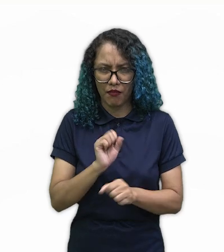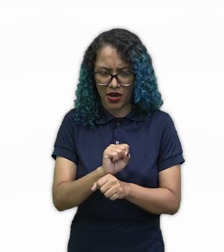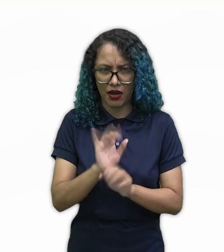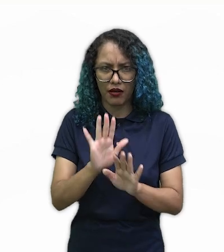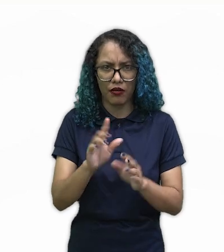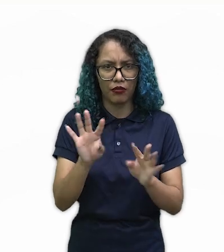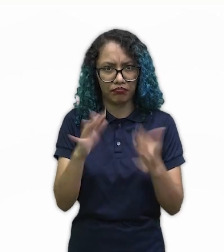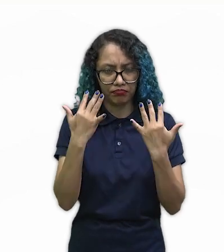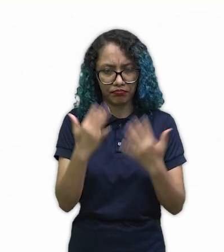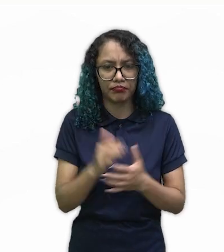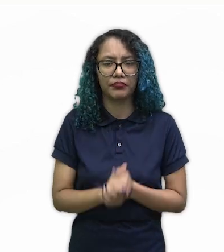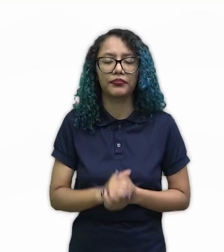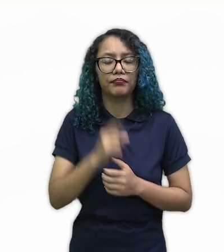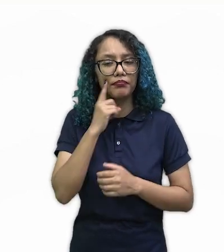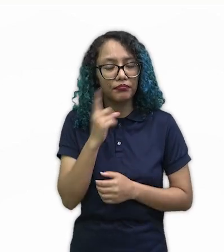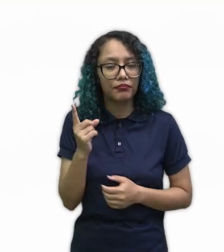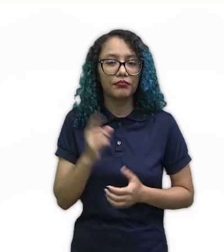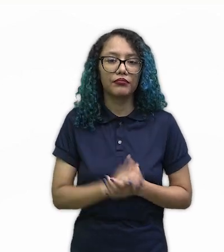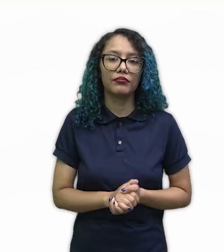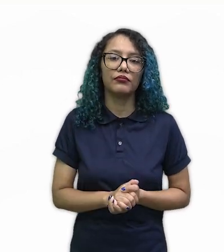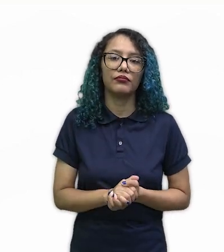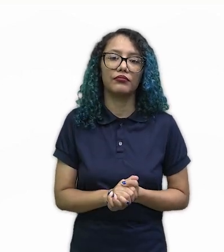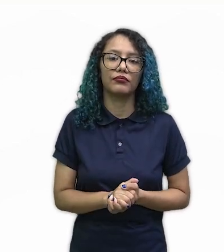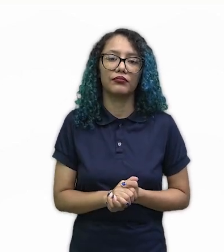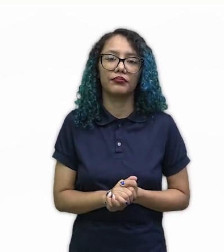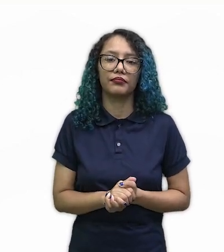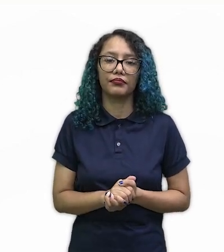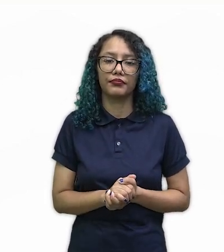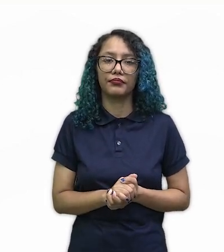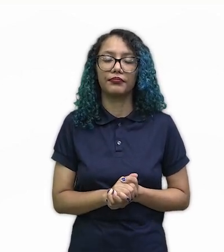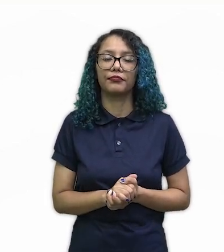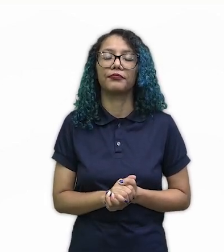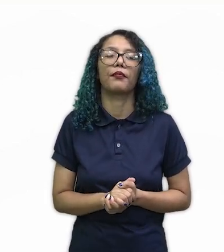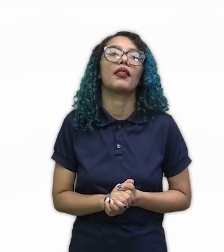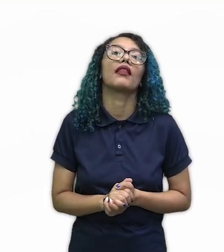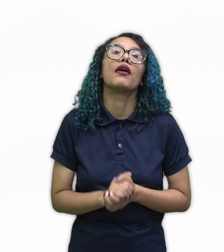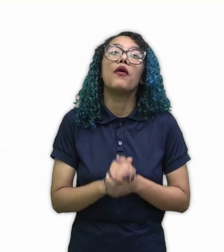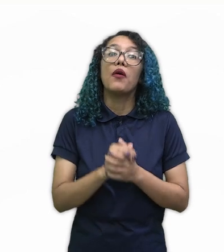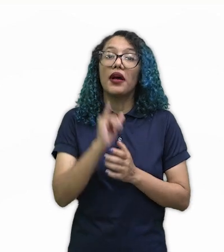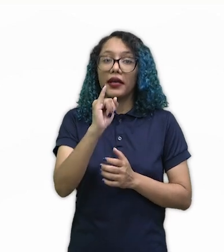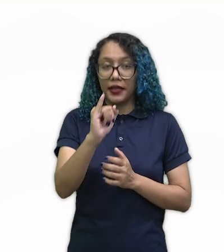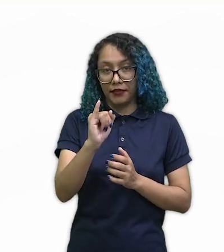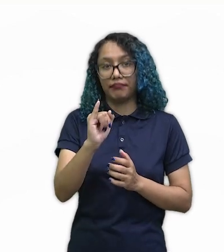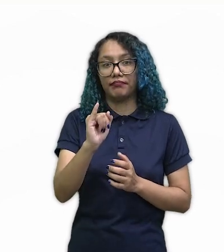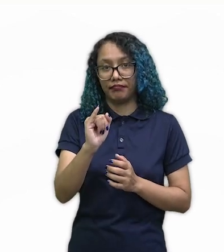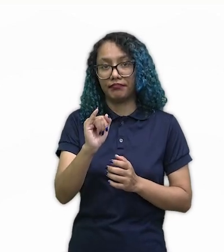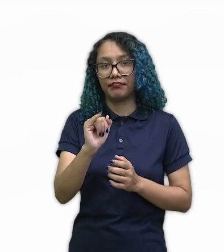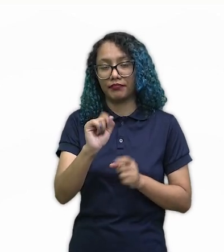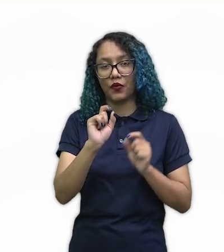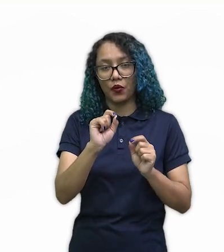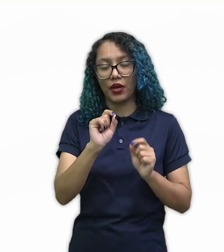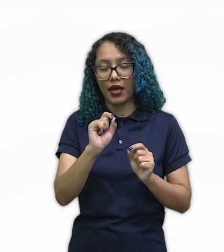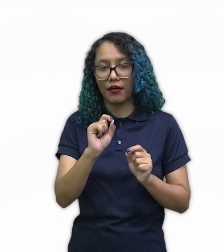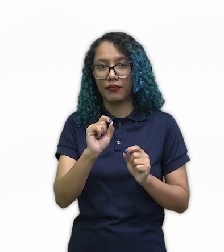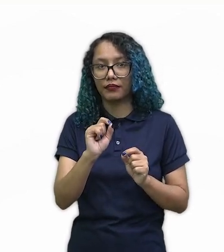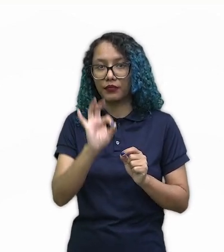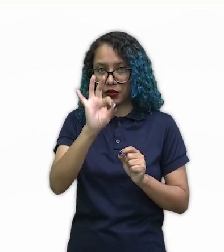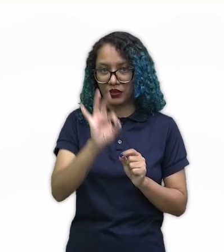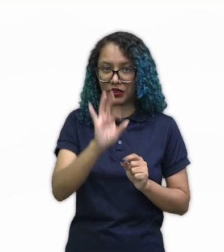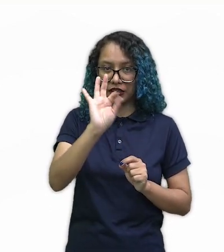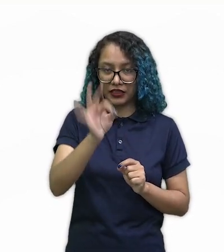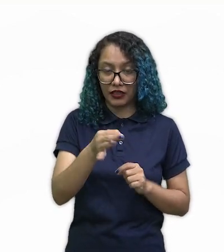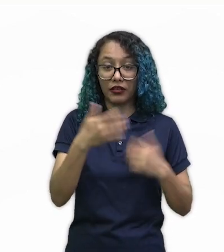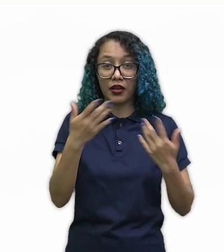tá? A taxa, a qual é dada em porcentagem, para a gente efetuar o cálculo,